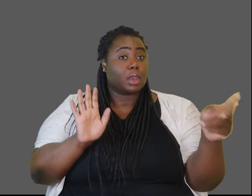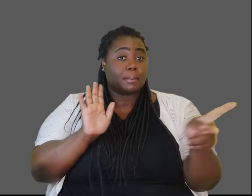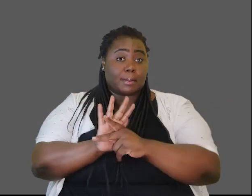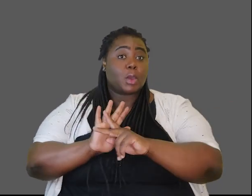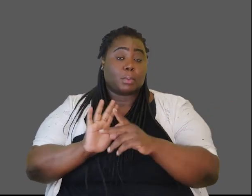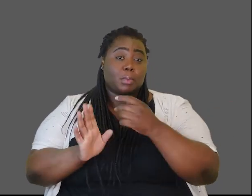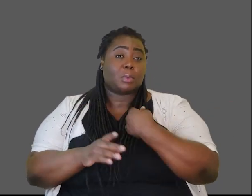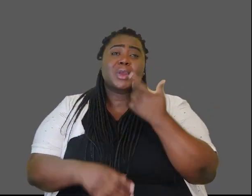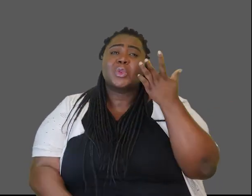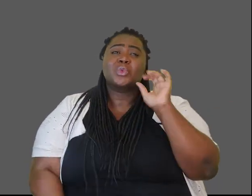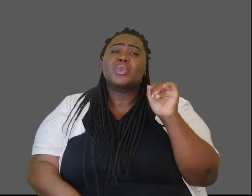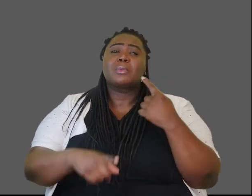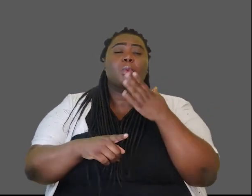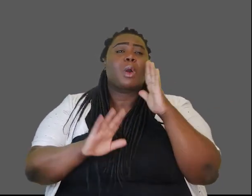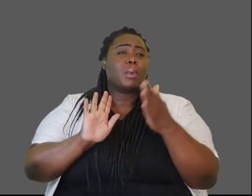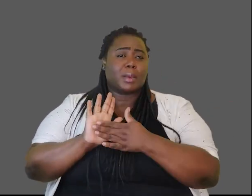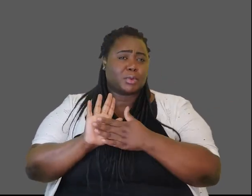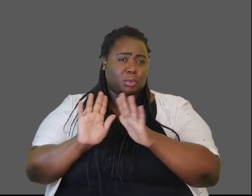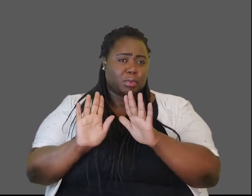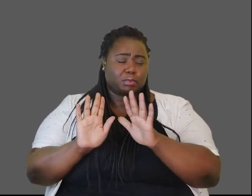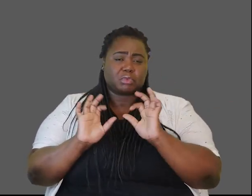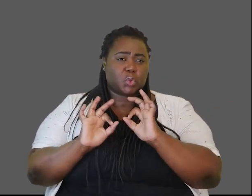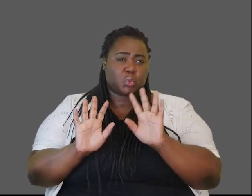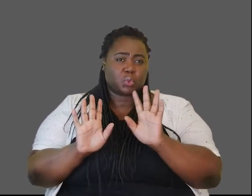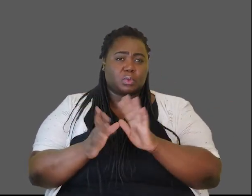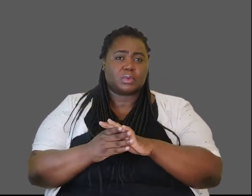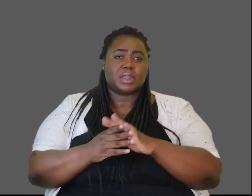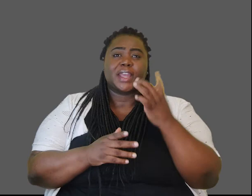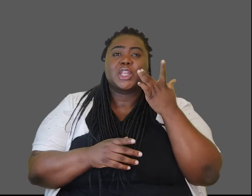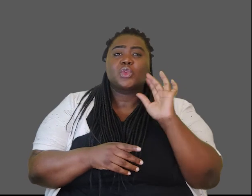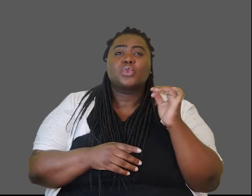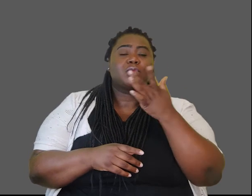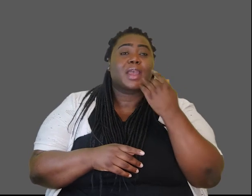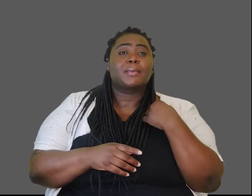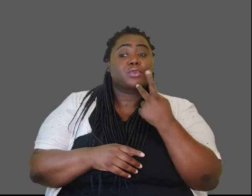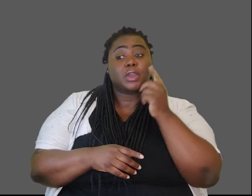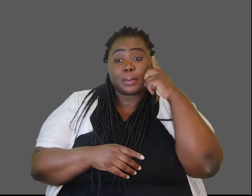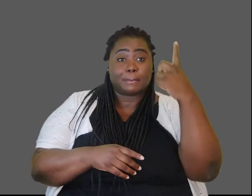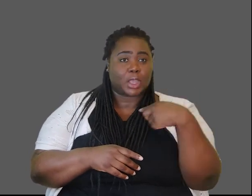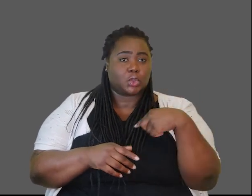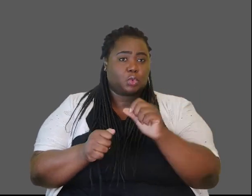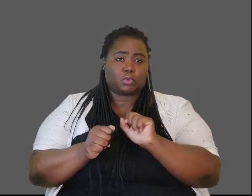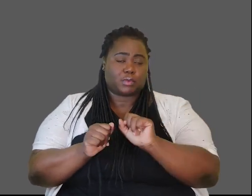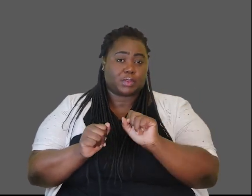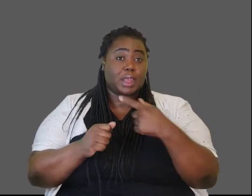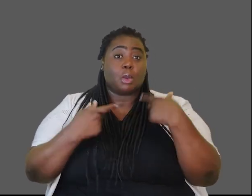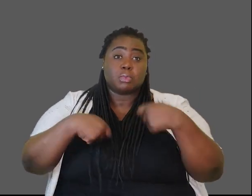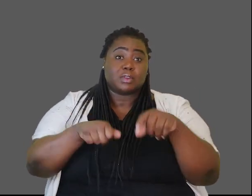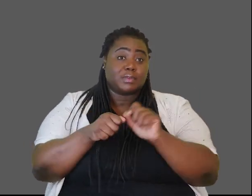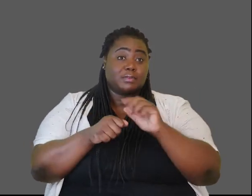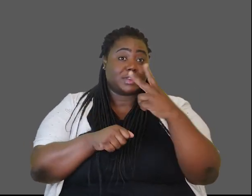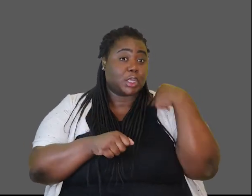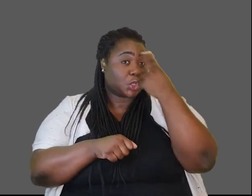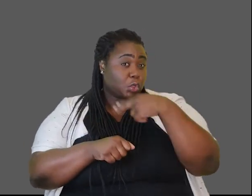à área jornalística, eu nem lembro qual foi a proposta. Então, sério, eu não sei nem quem que me determinou fazer. Eu tinha que fazer um